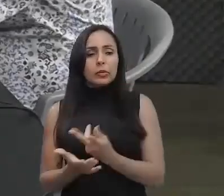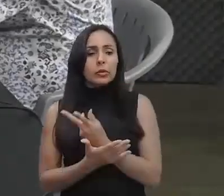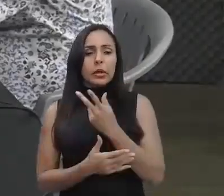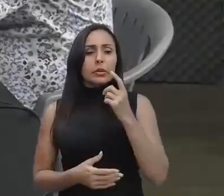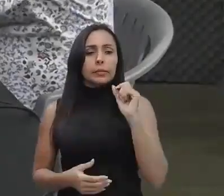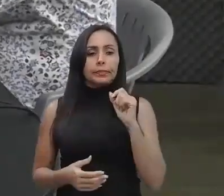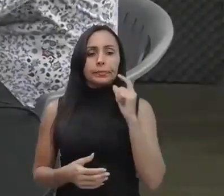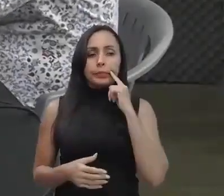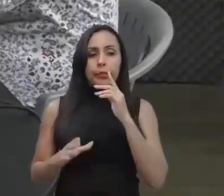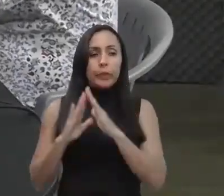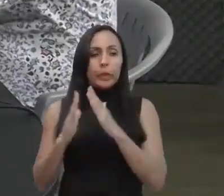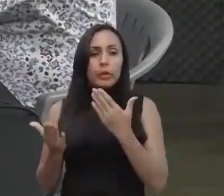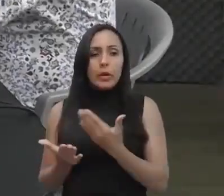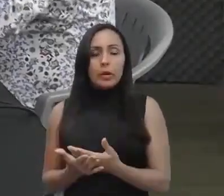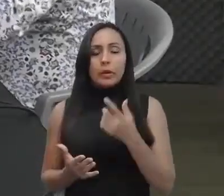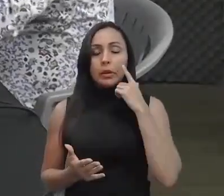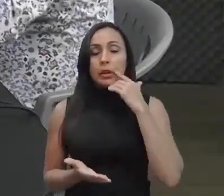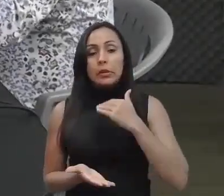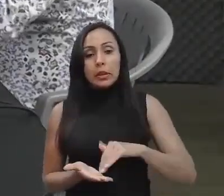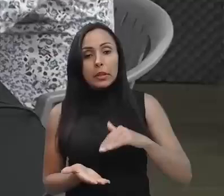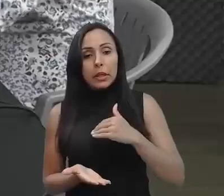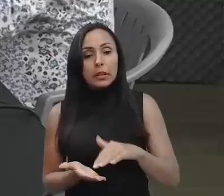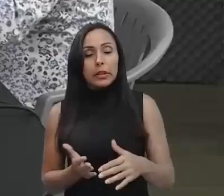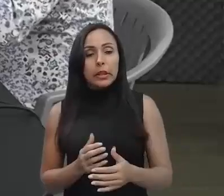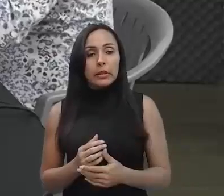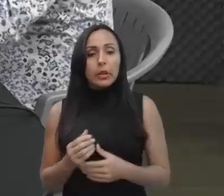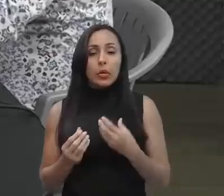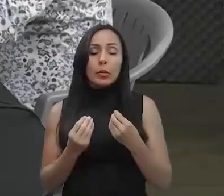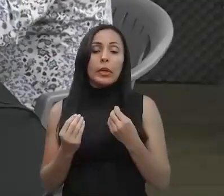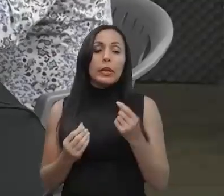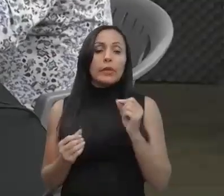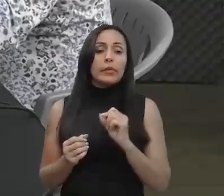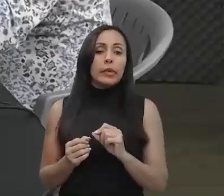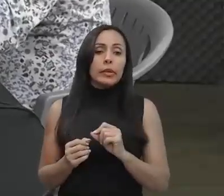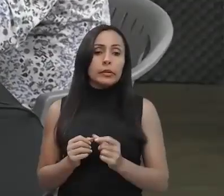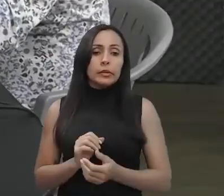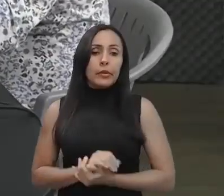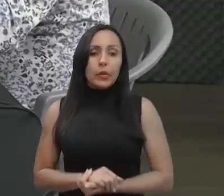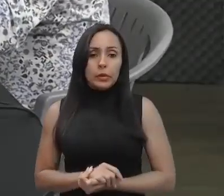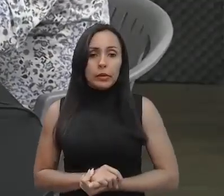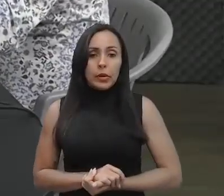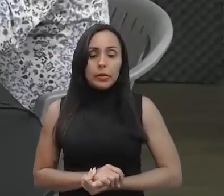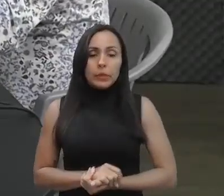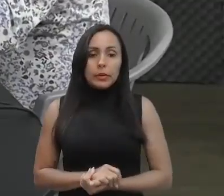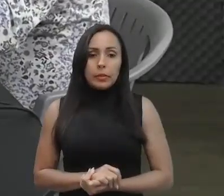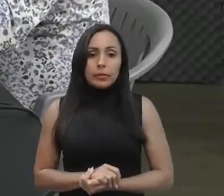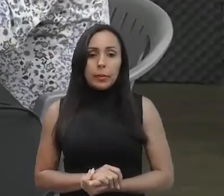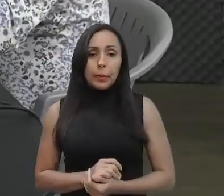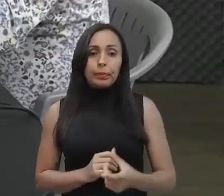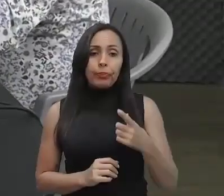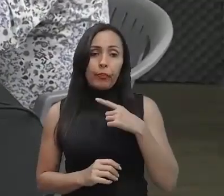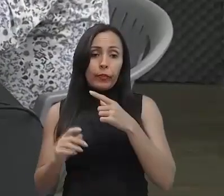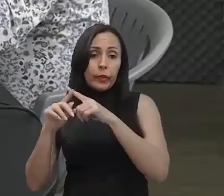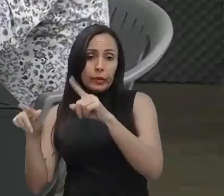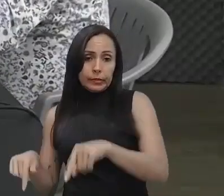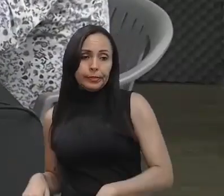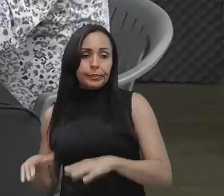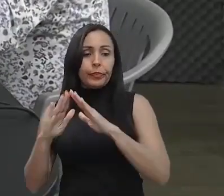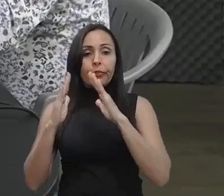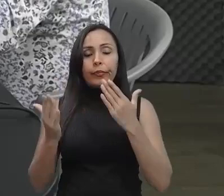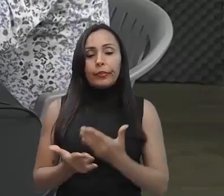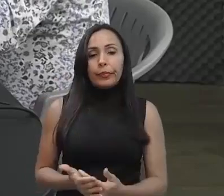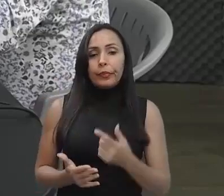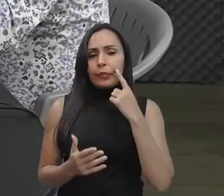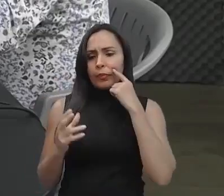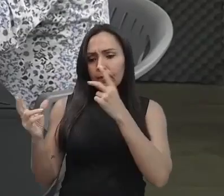escolas acontece na secretaria como é que é feito essa coisa de mídia social e tem projetos em escolas que a gente percebe que